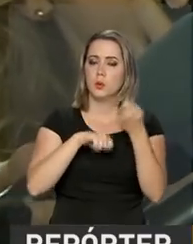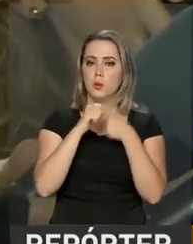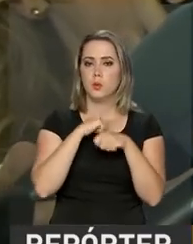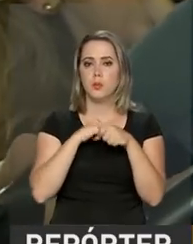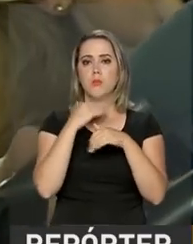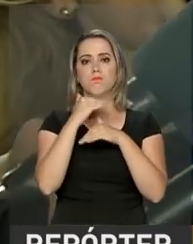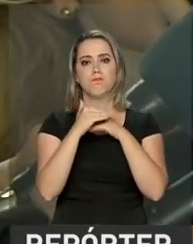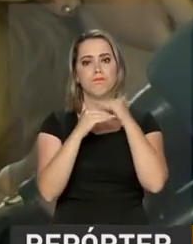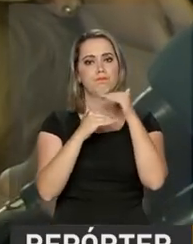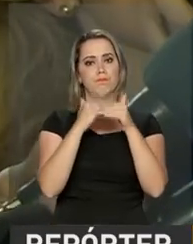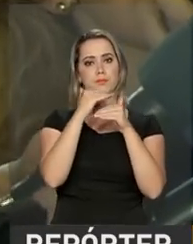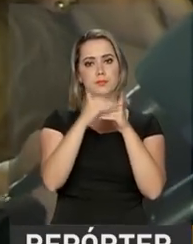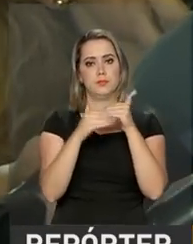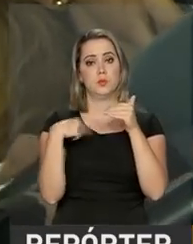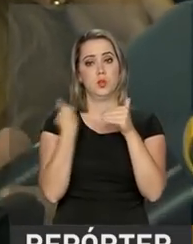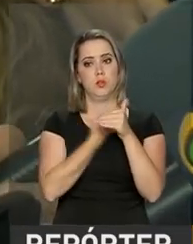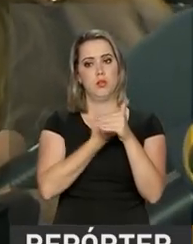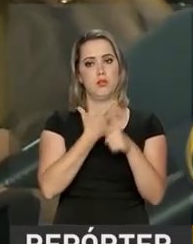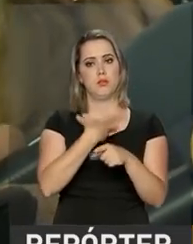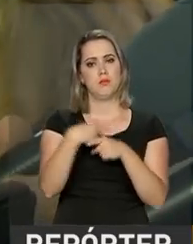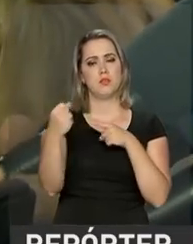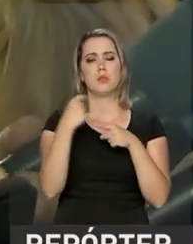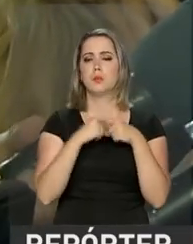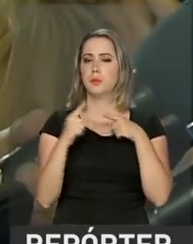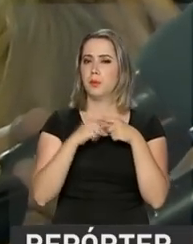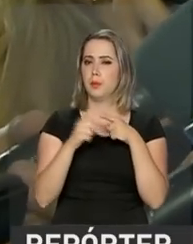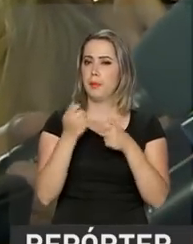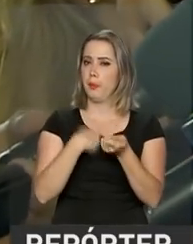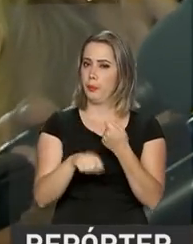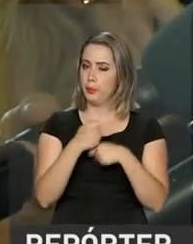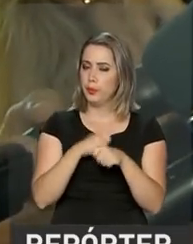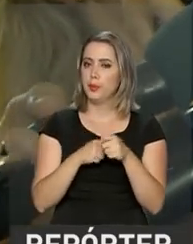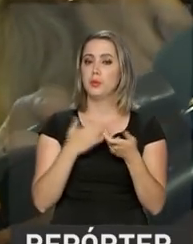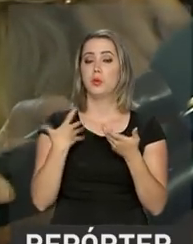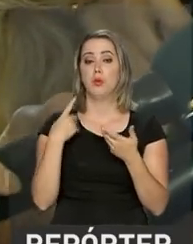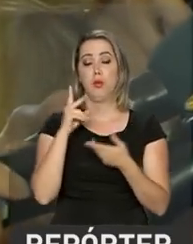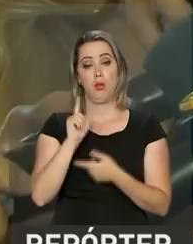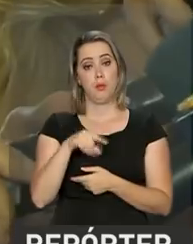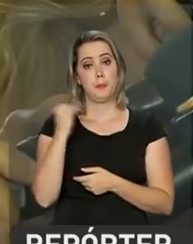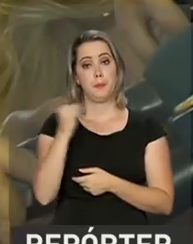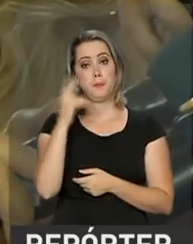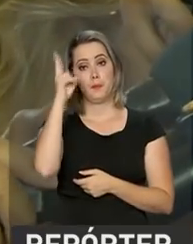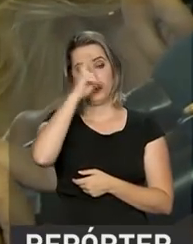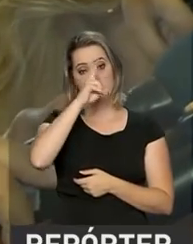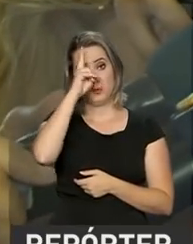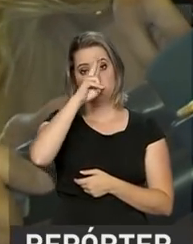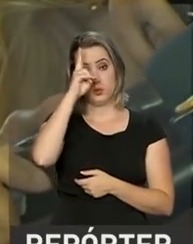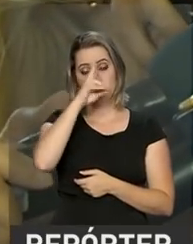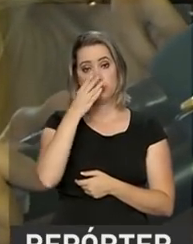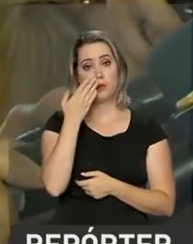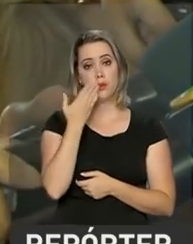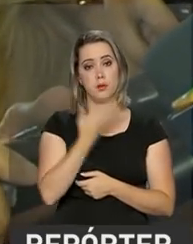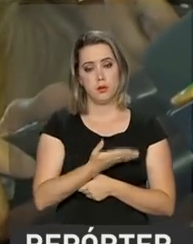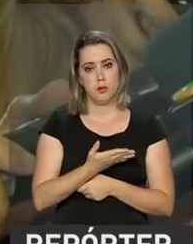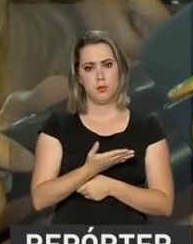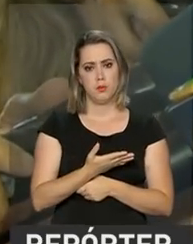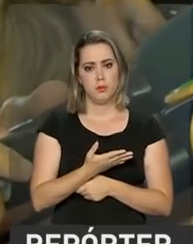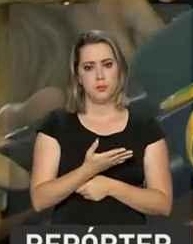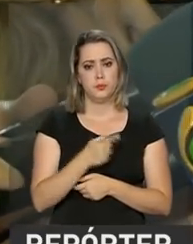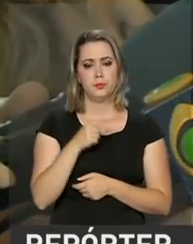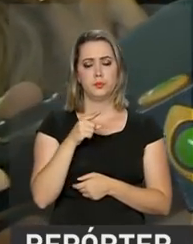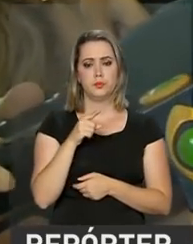acontecer não saiu da mão crise da nossa história é importante lembrar o técnico simbólico e